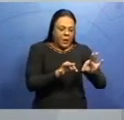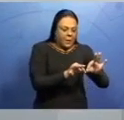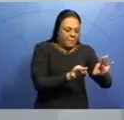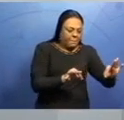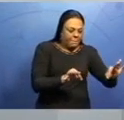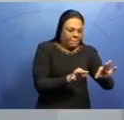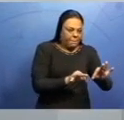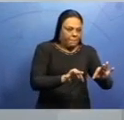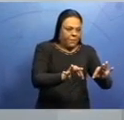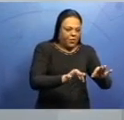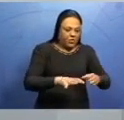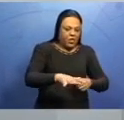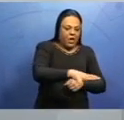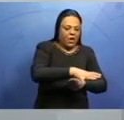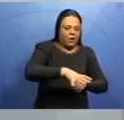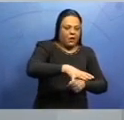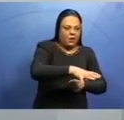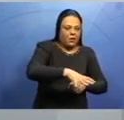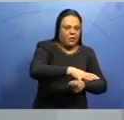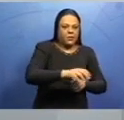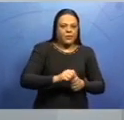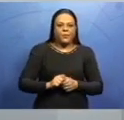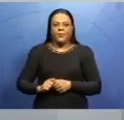A. Volume metro